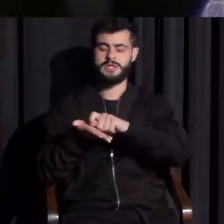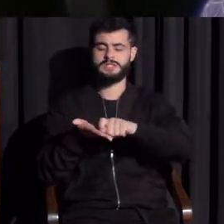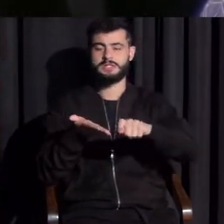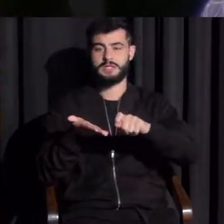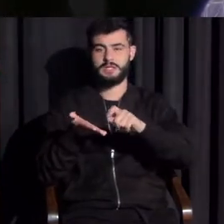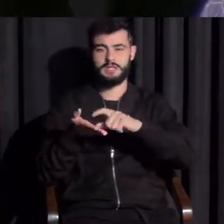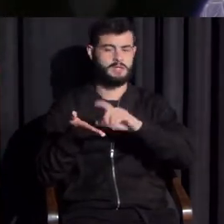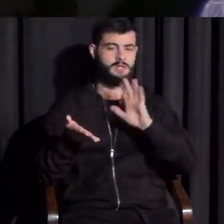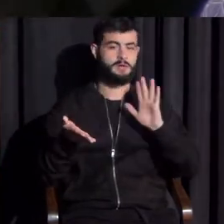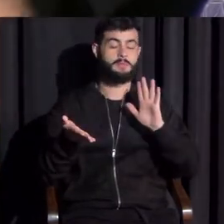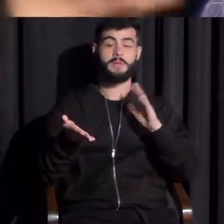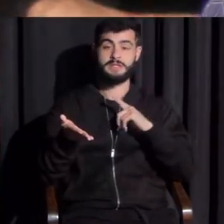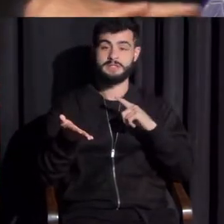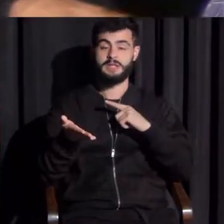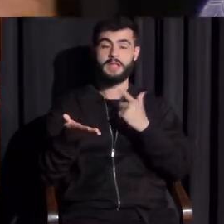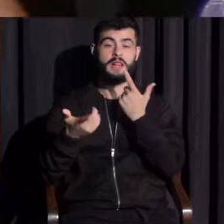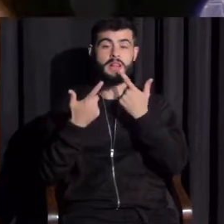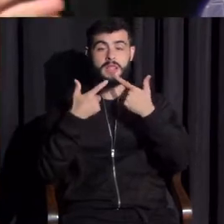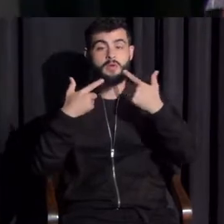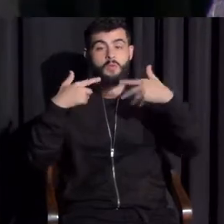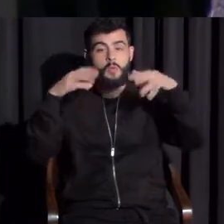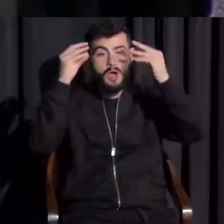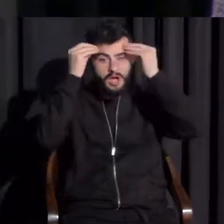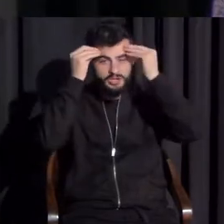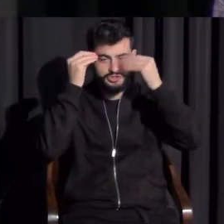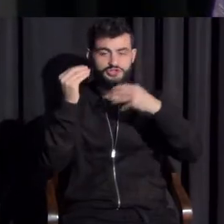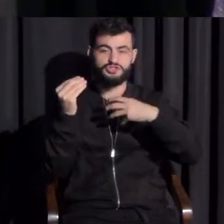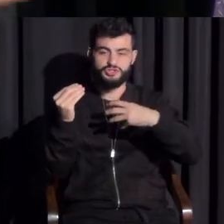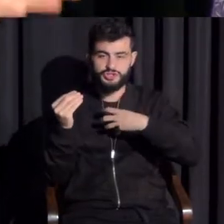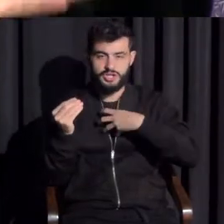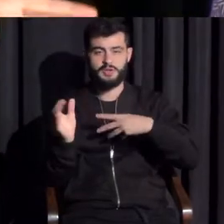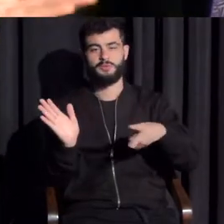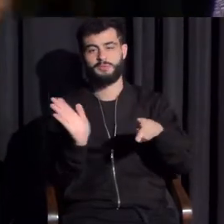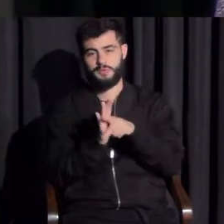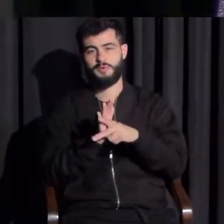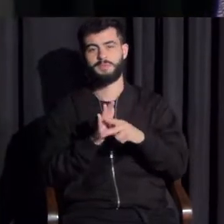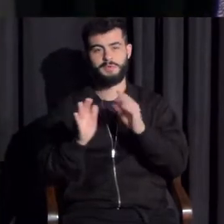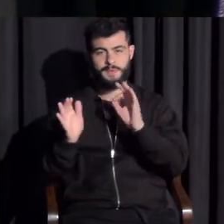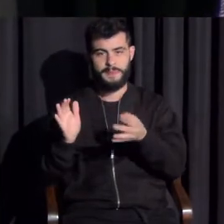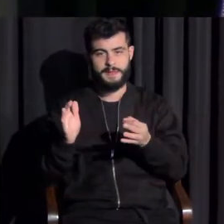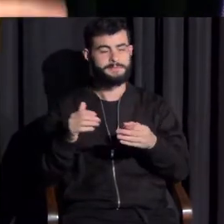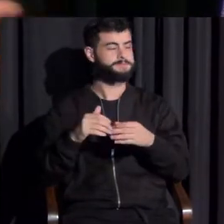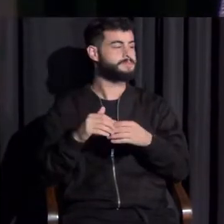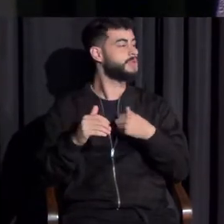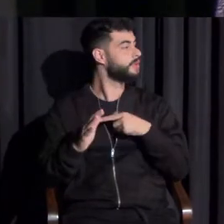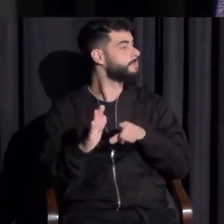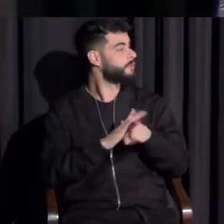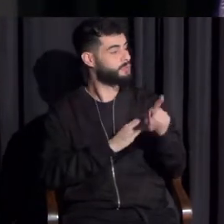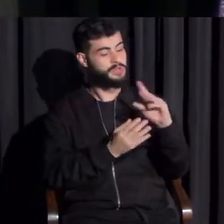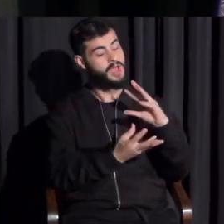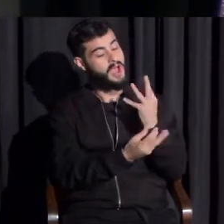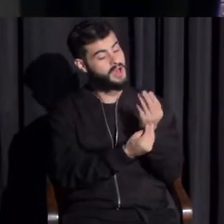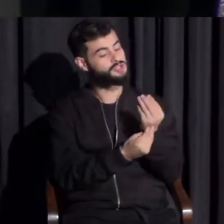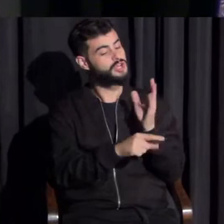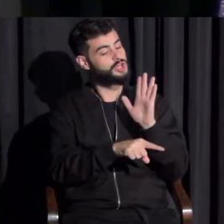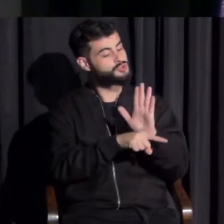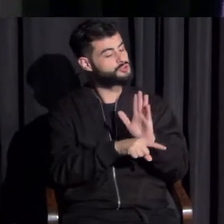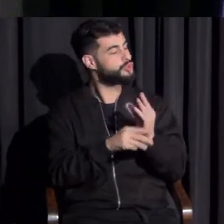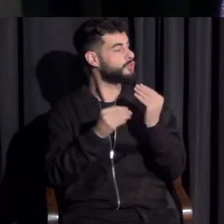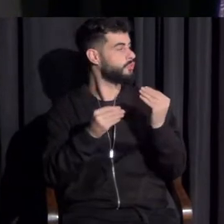linguagem, né? E aí eu quero pegar a sua pergunta e vou jogar também na roda. O que pode a arte operar em situações de trauma